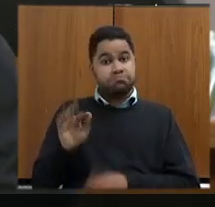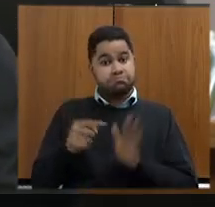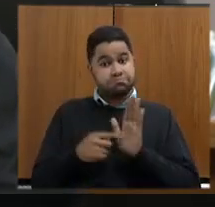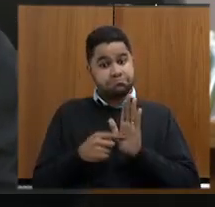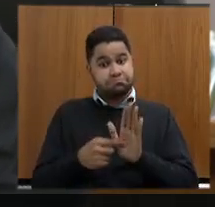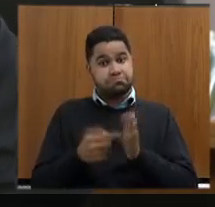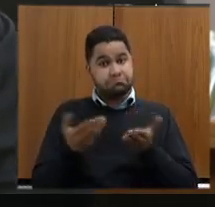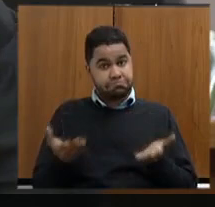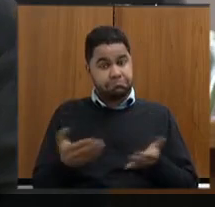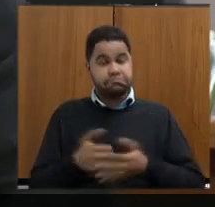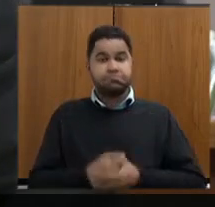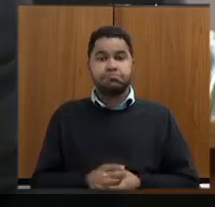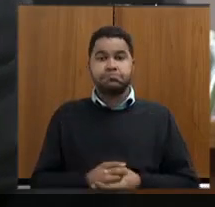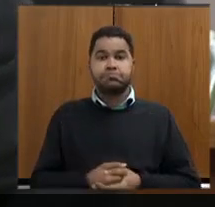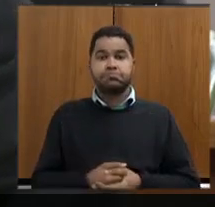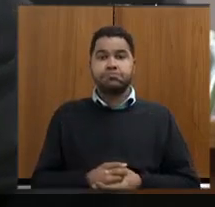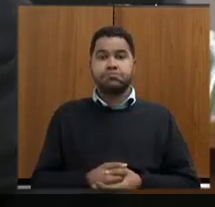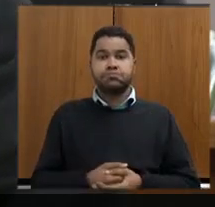apresentado